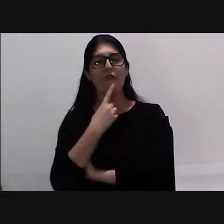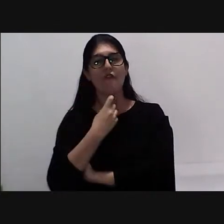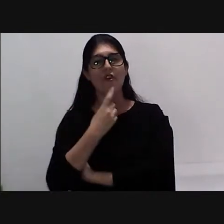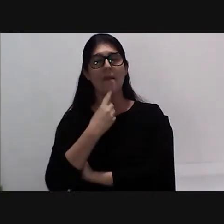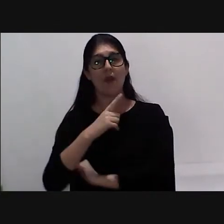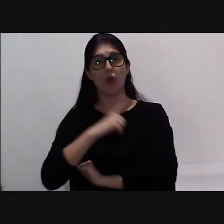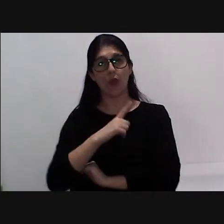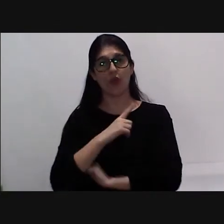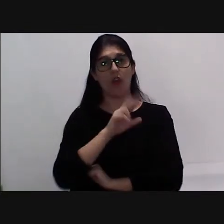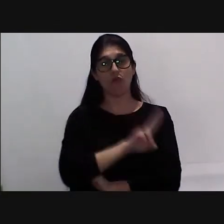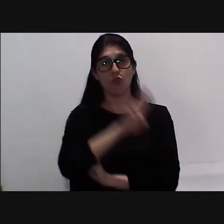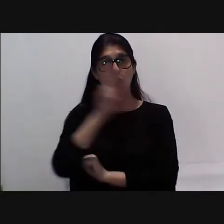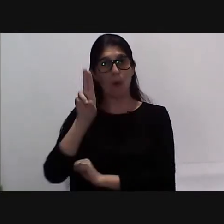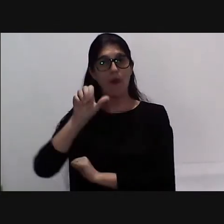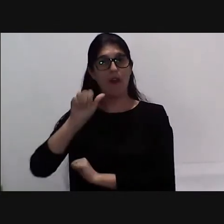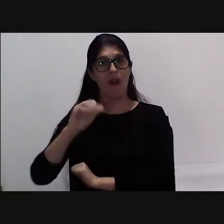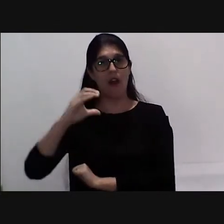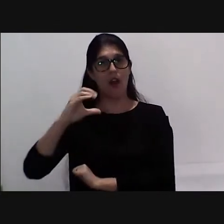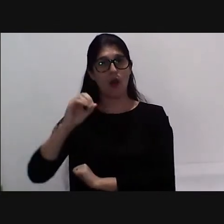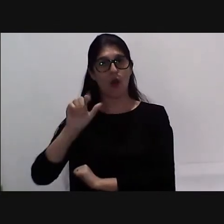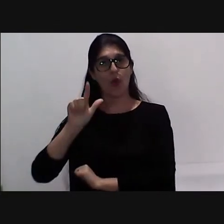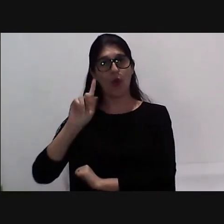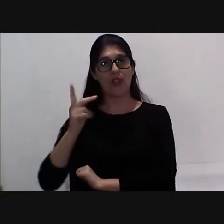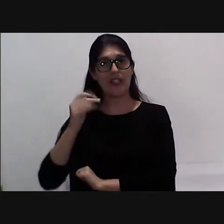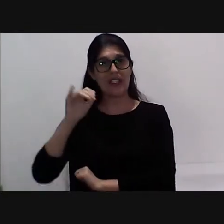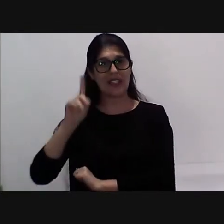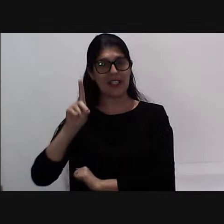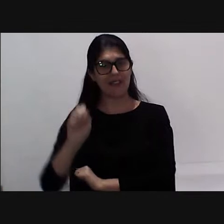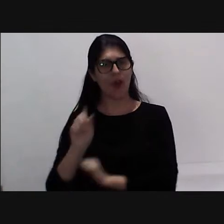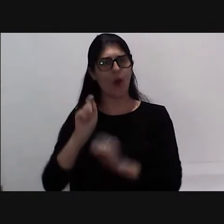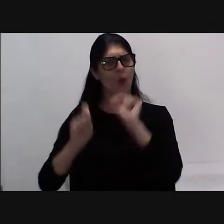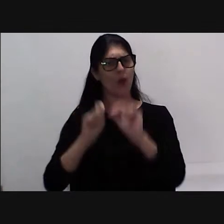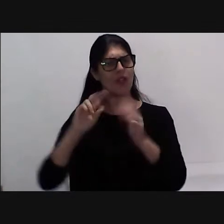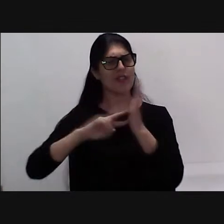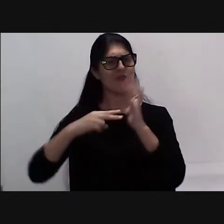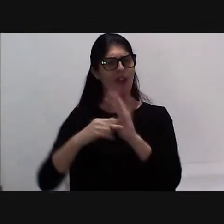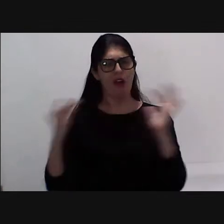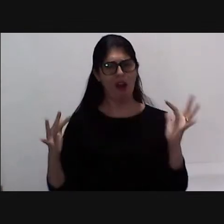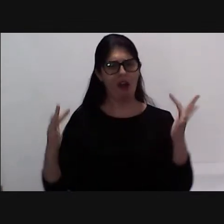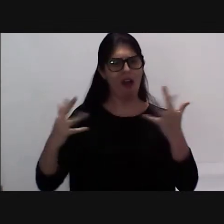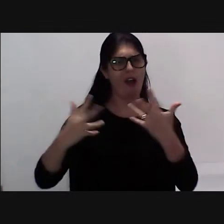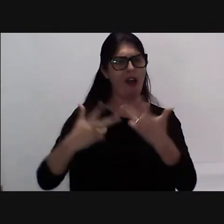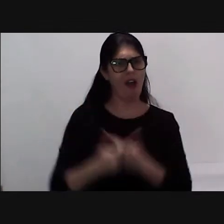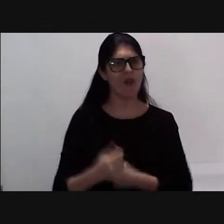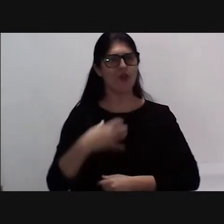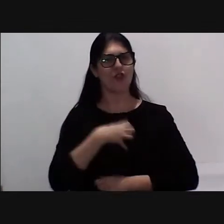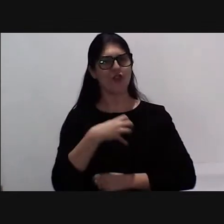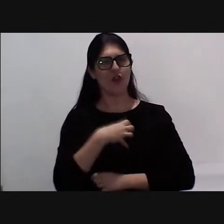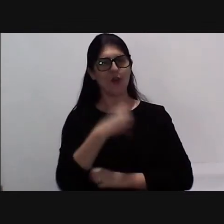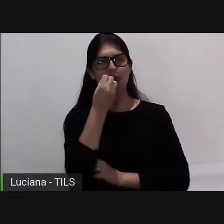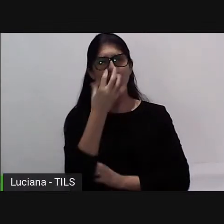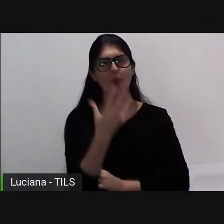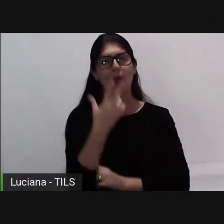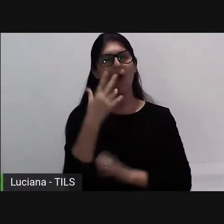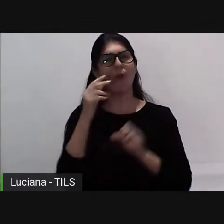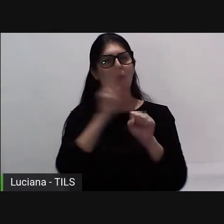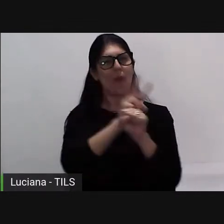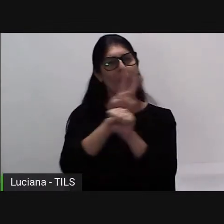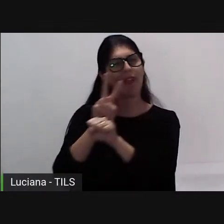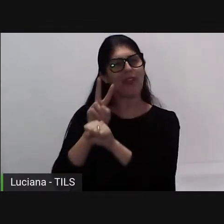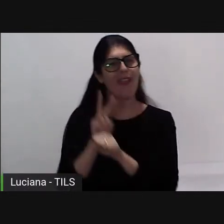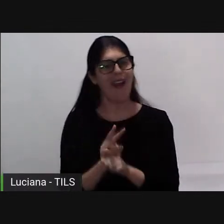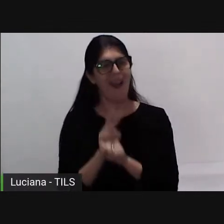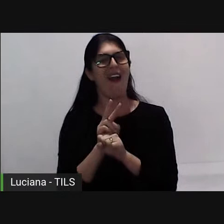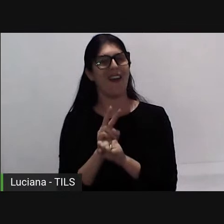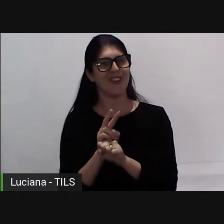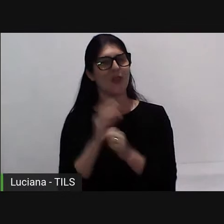escrito acolhida, recepção que se faz a alguém, acolhida calorosa, refúgio, proteção,